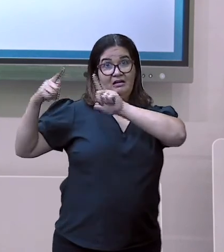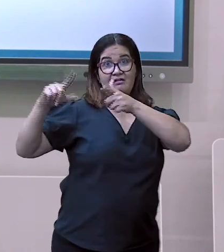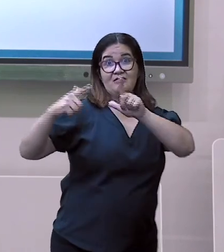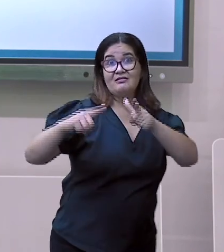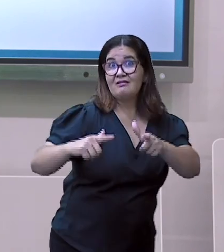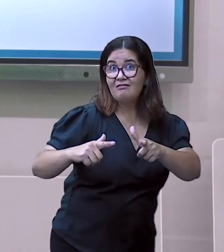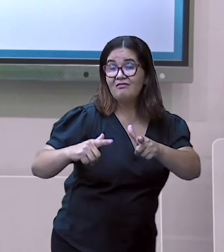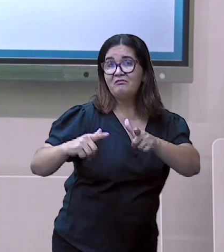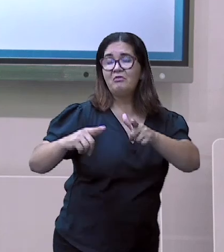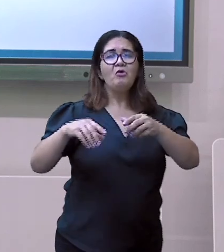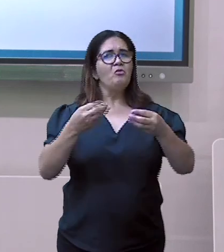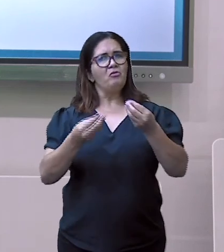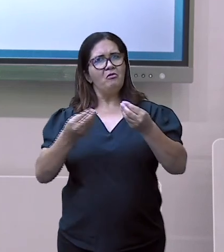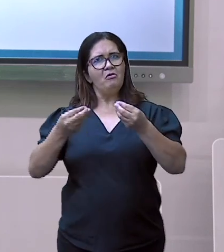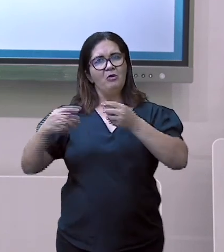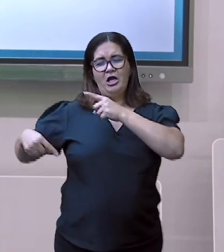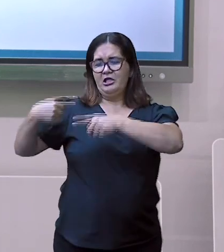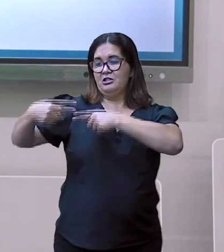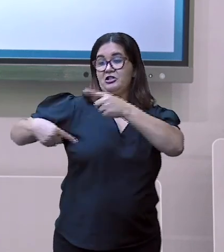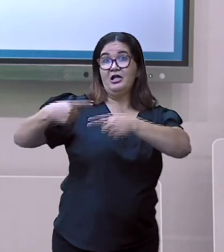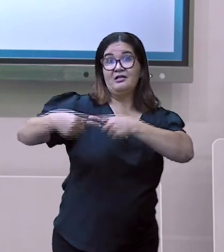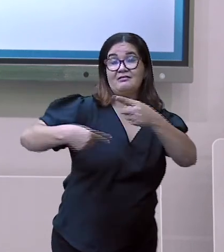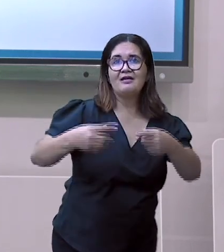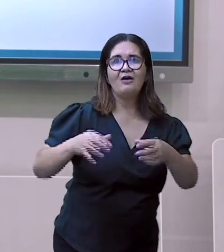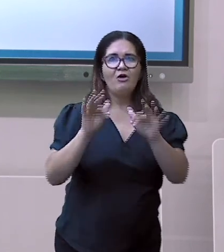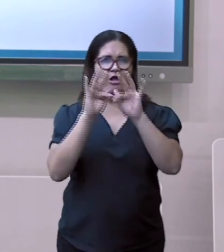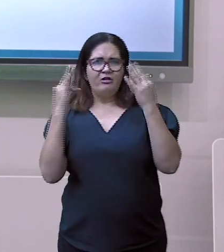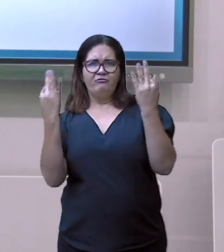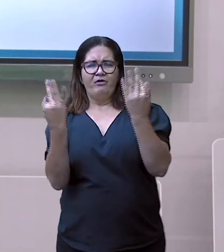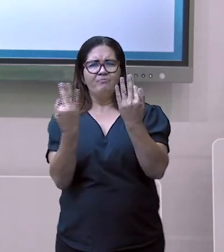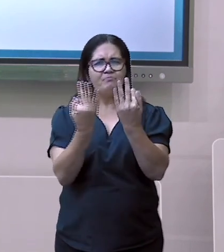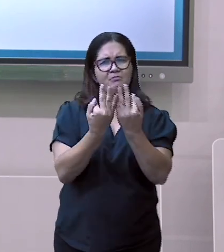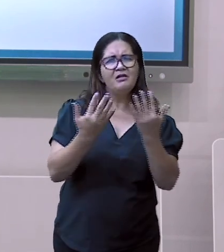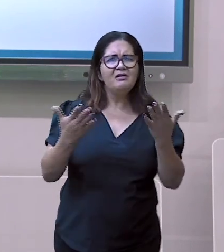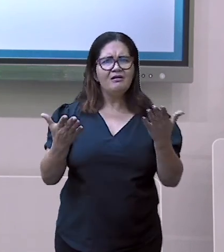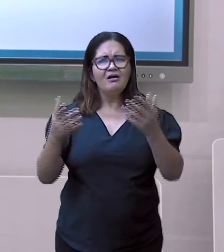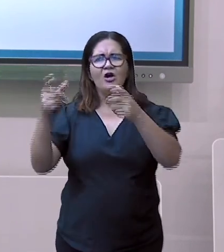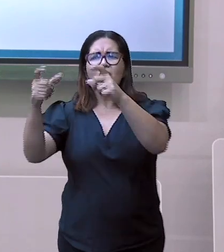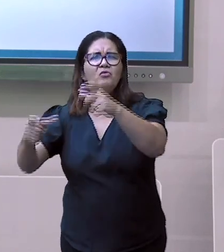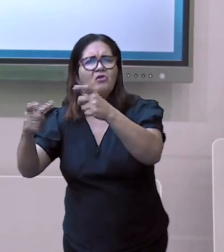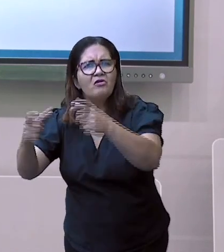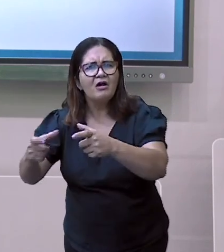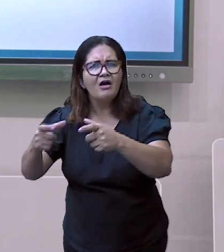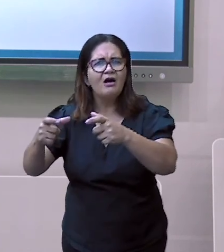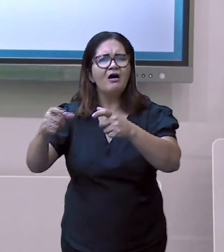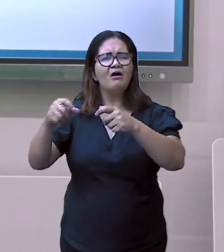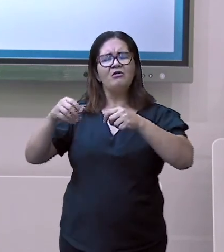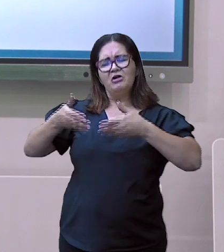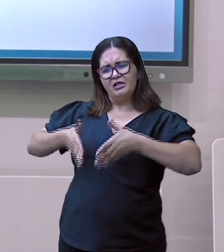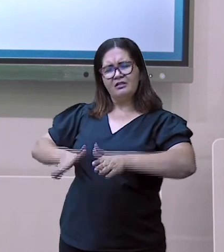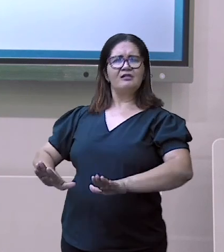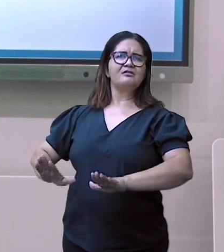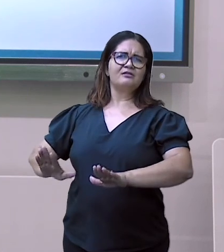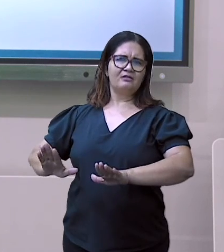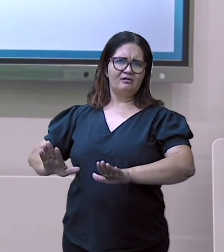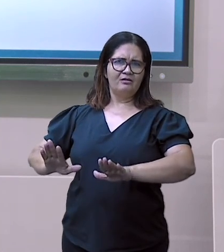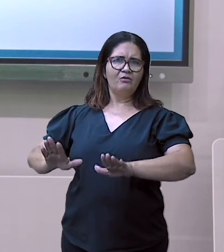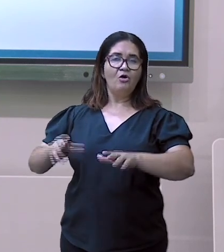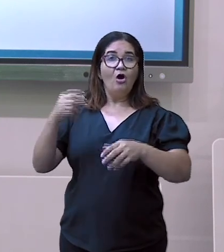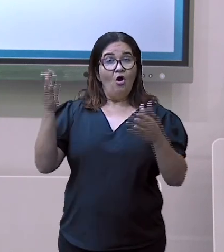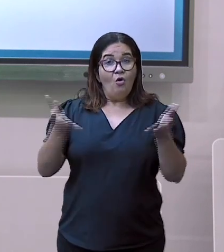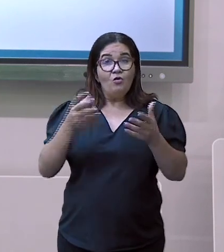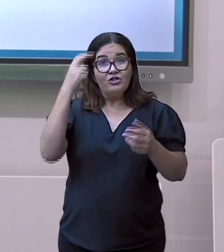estão inseridos, o local ao que vocês nasceram, o que fizeram vocês ter a cultura que vocês têm